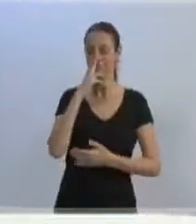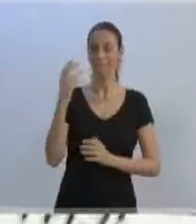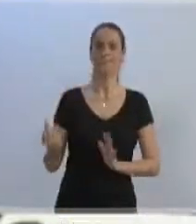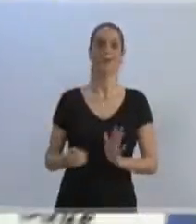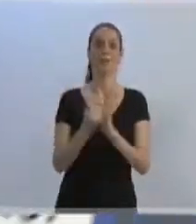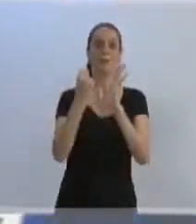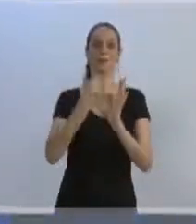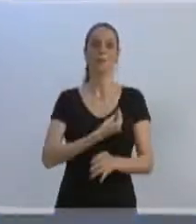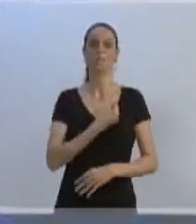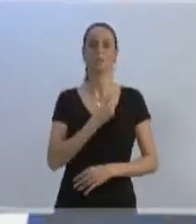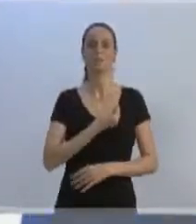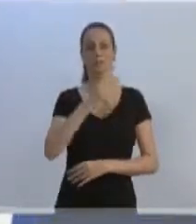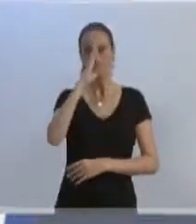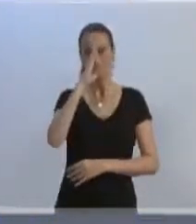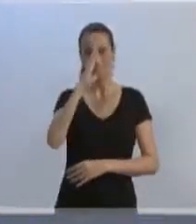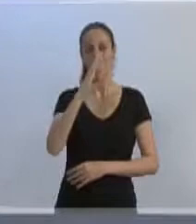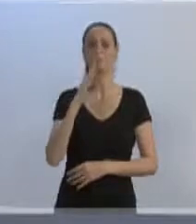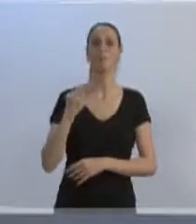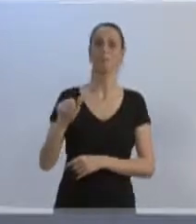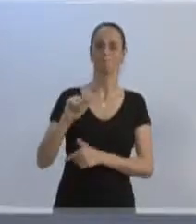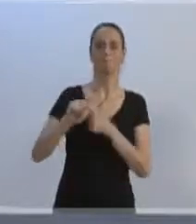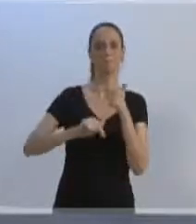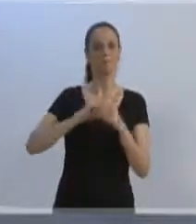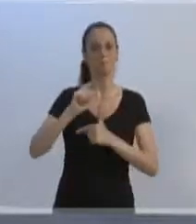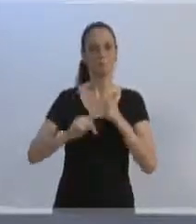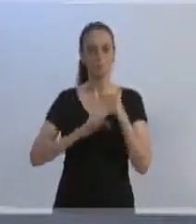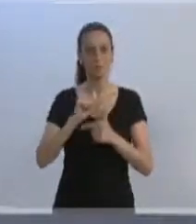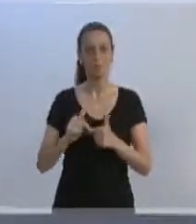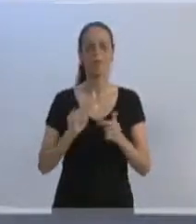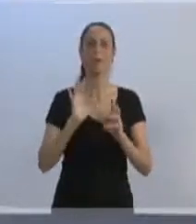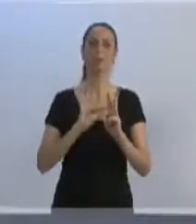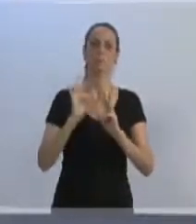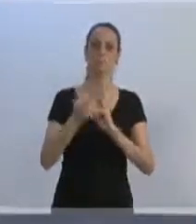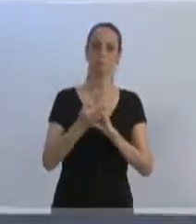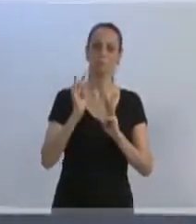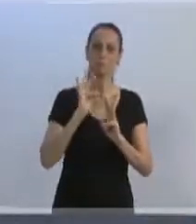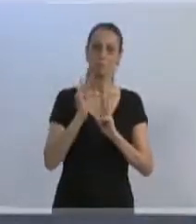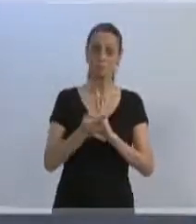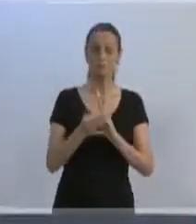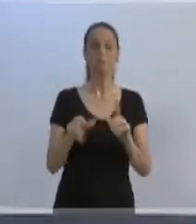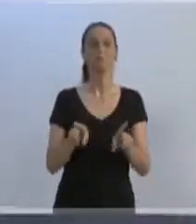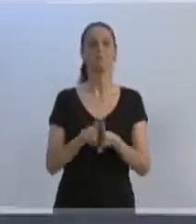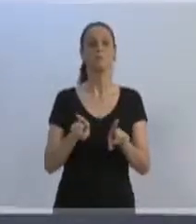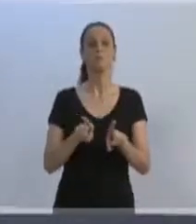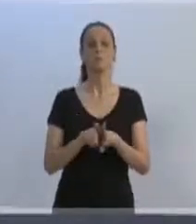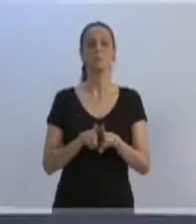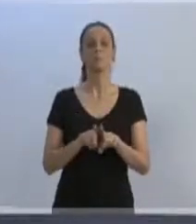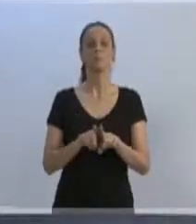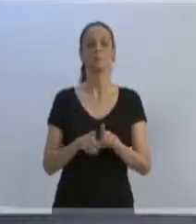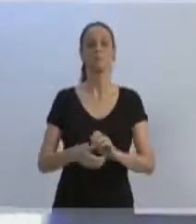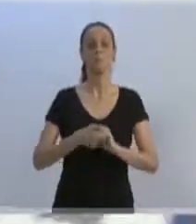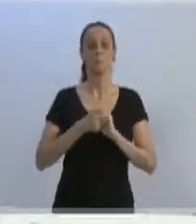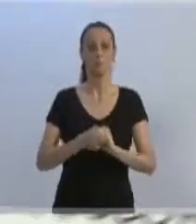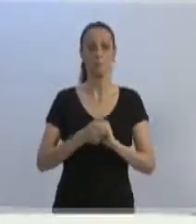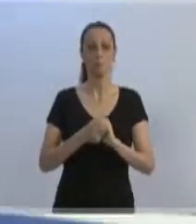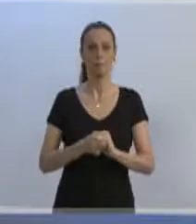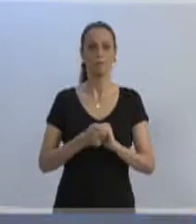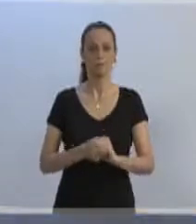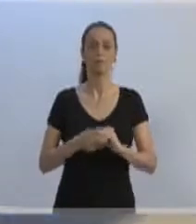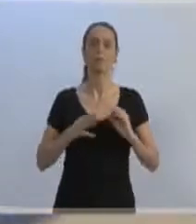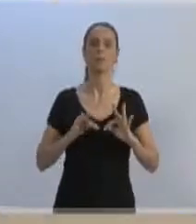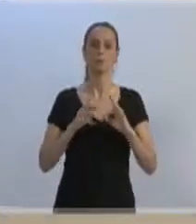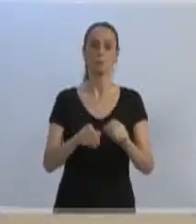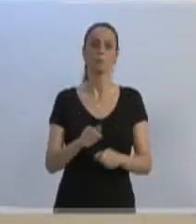principalmente que um trabalho que faz hoje a prova família e também a complementar a